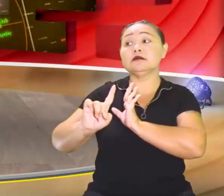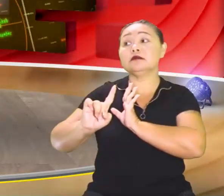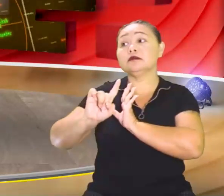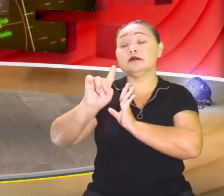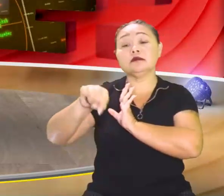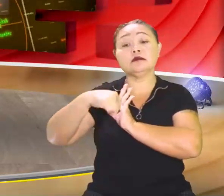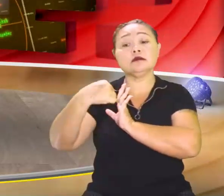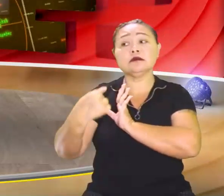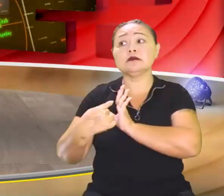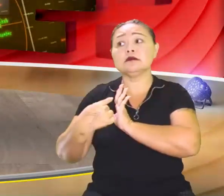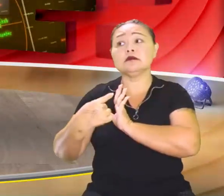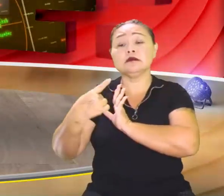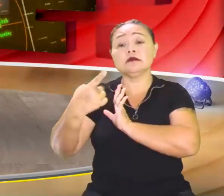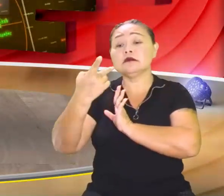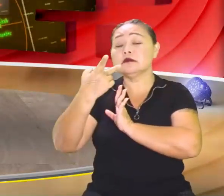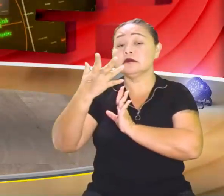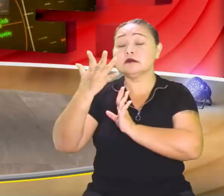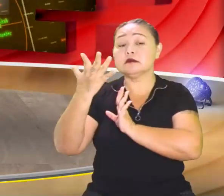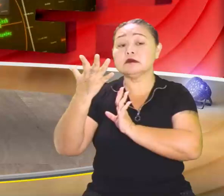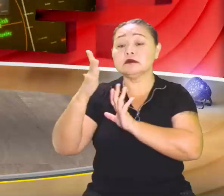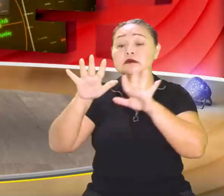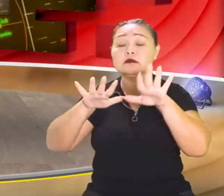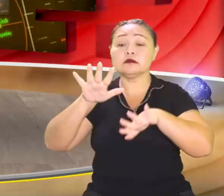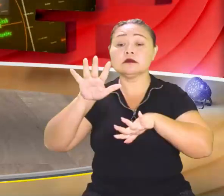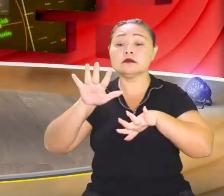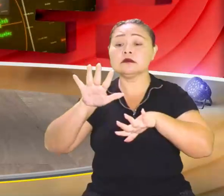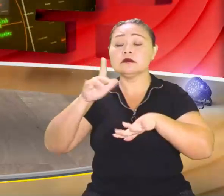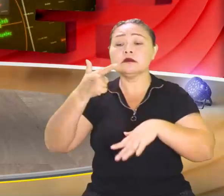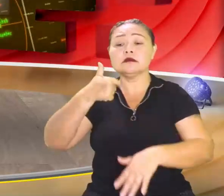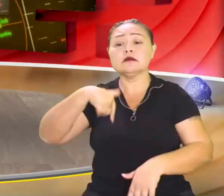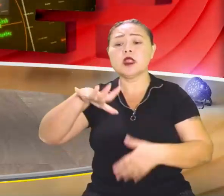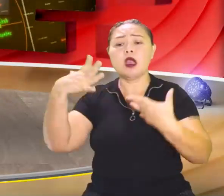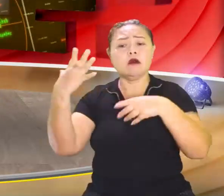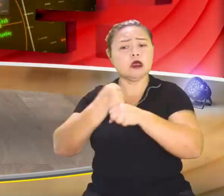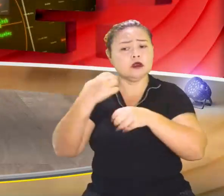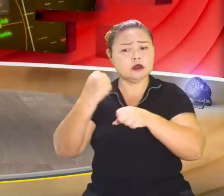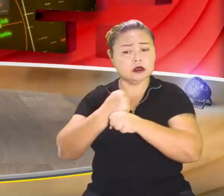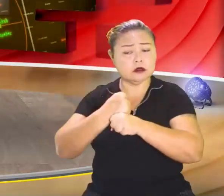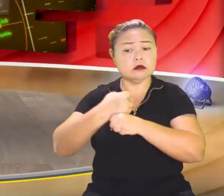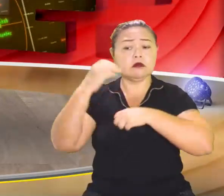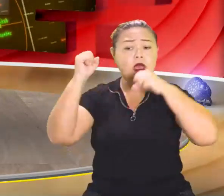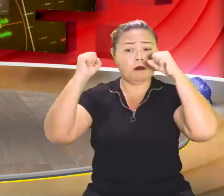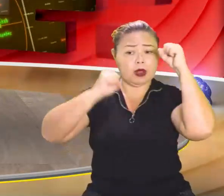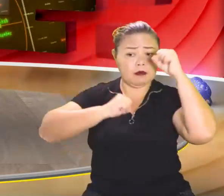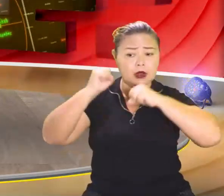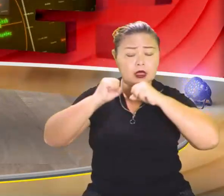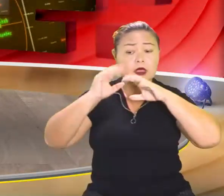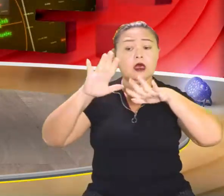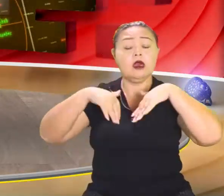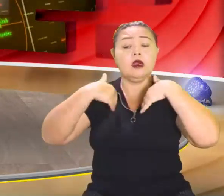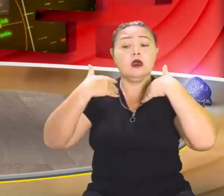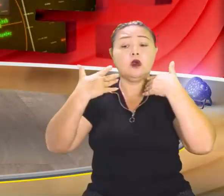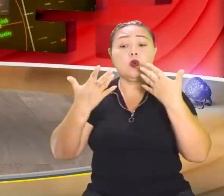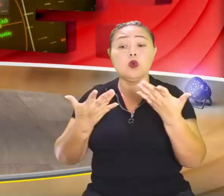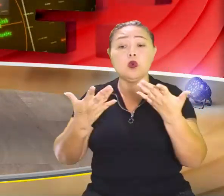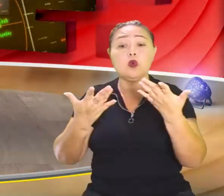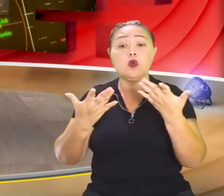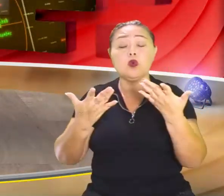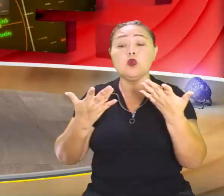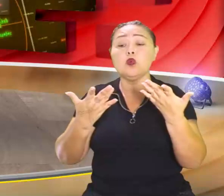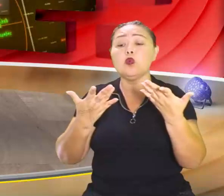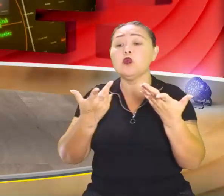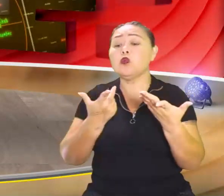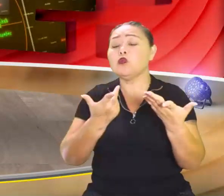se nós colocássemos assim, vamos criar uma situação. Né? O cara fez um cálculo para a empresa, estipulou ali